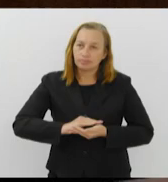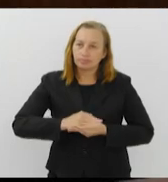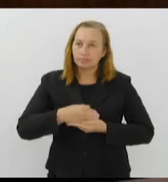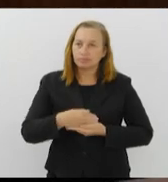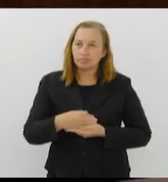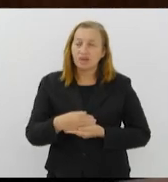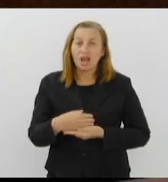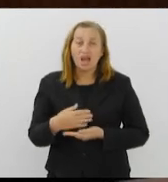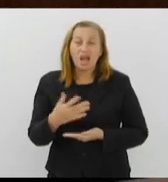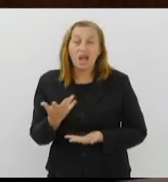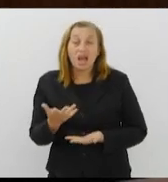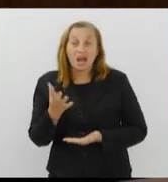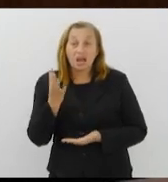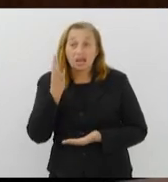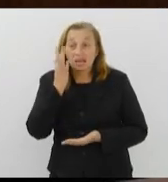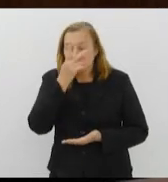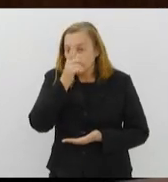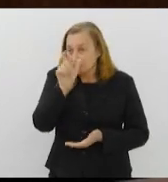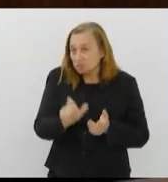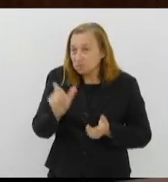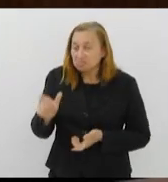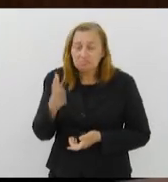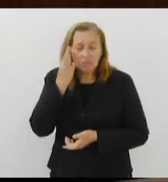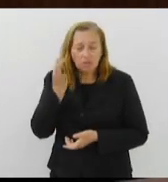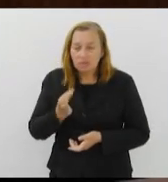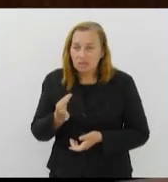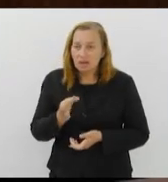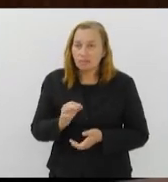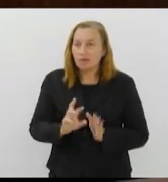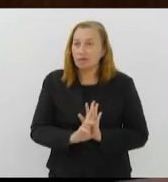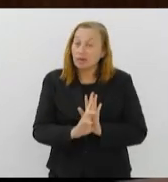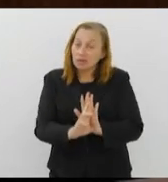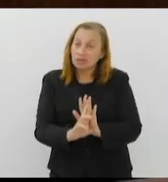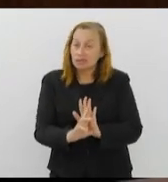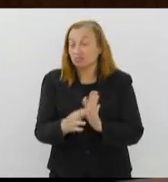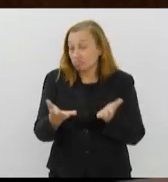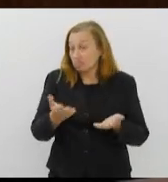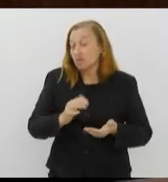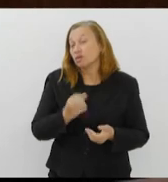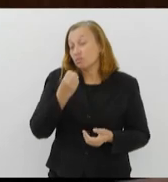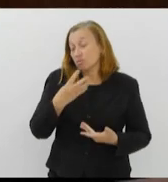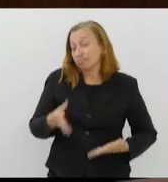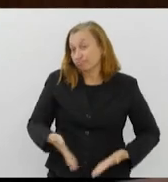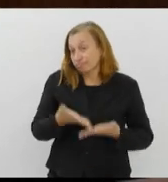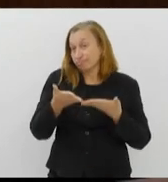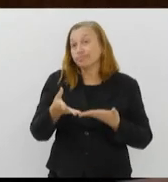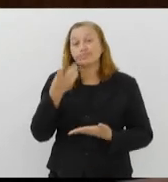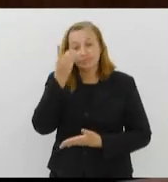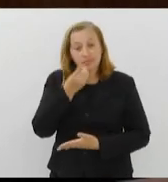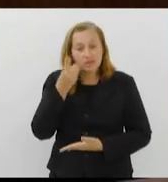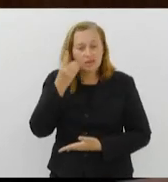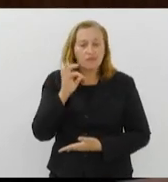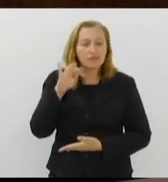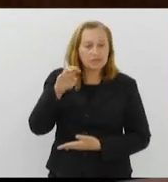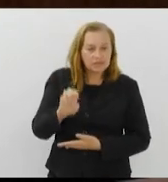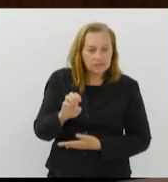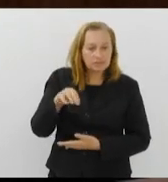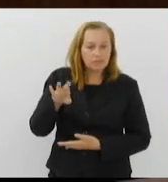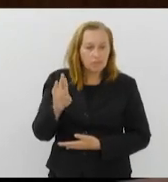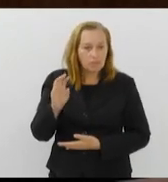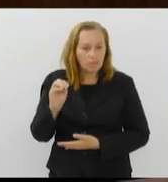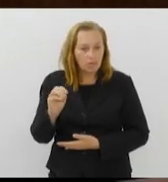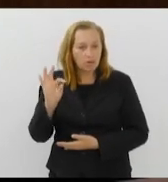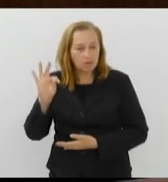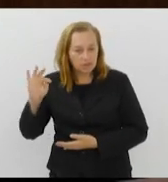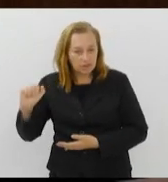do que isso representa, qual é a importância disso. Então, acho boa iniciativa, deputada Franciane Mota,